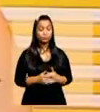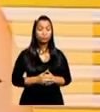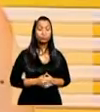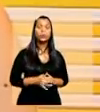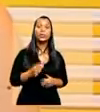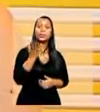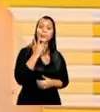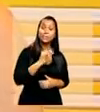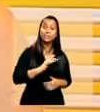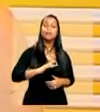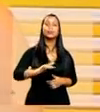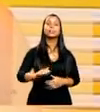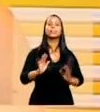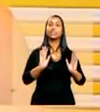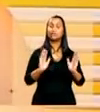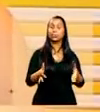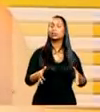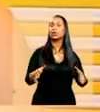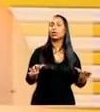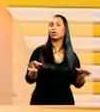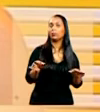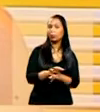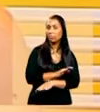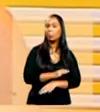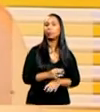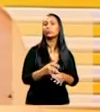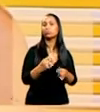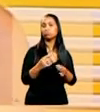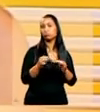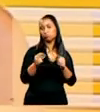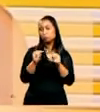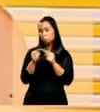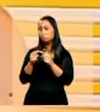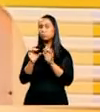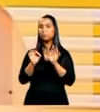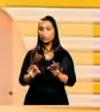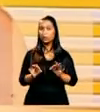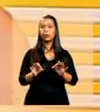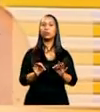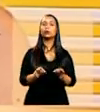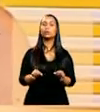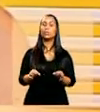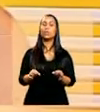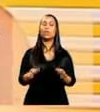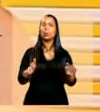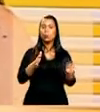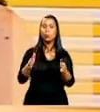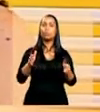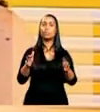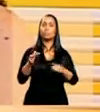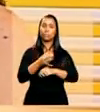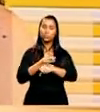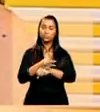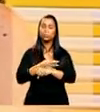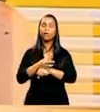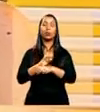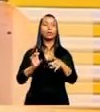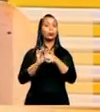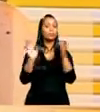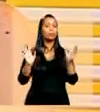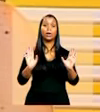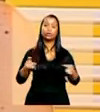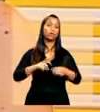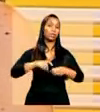A criança que já se adaptaria bem, né, numa colônia de férias, que já tem essa independência, ela